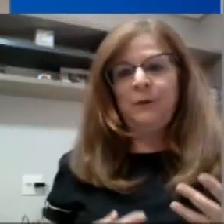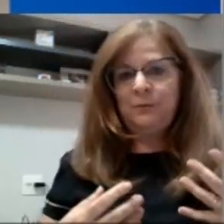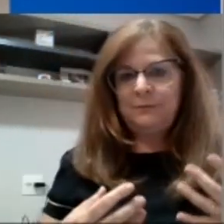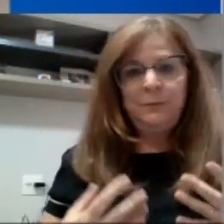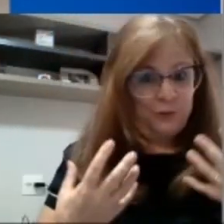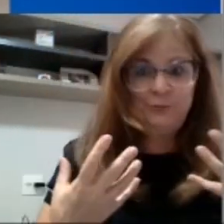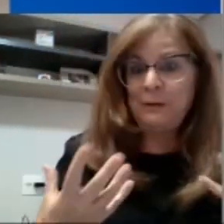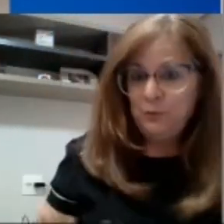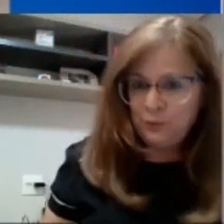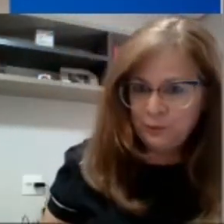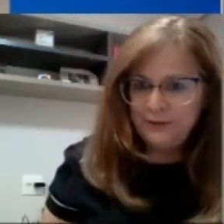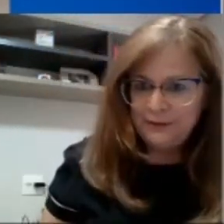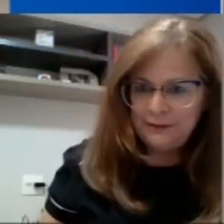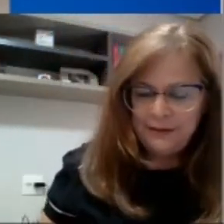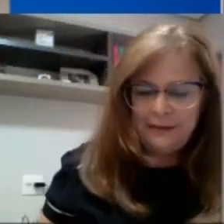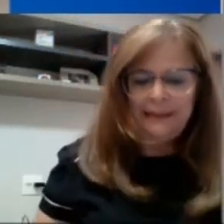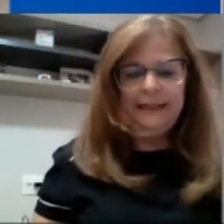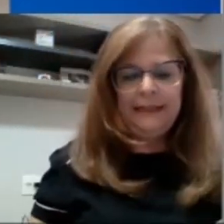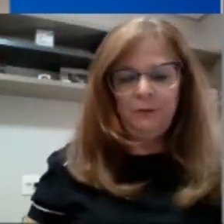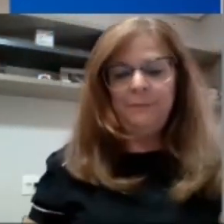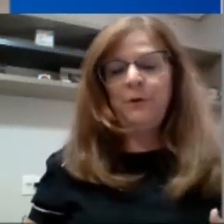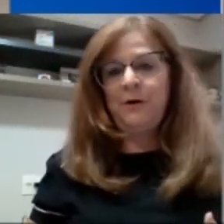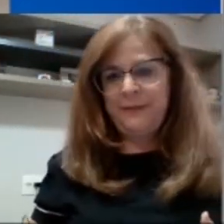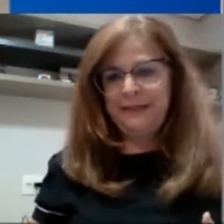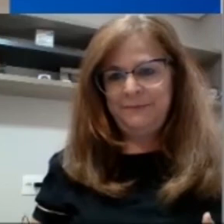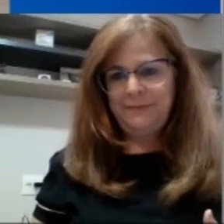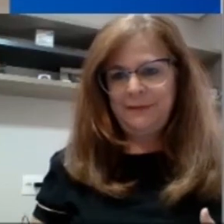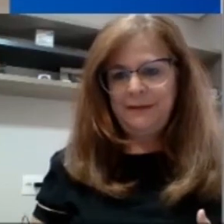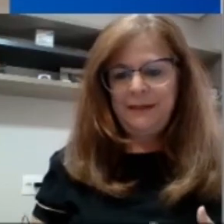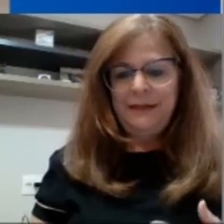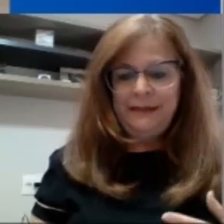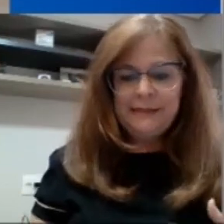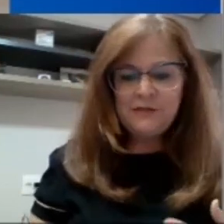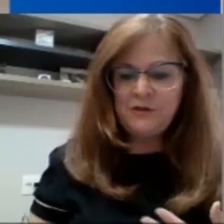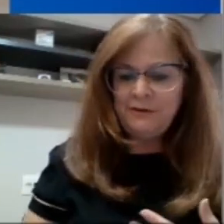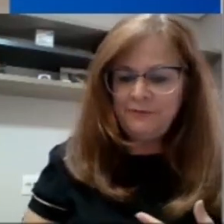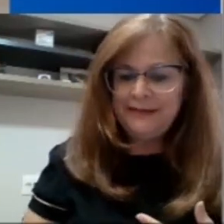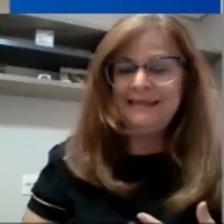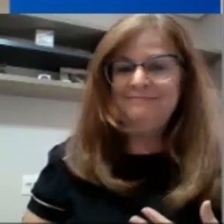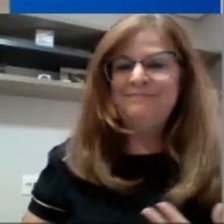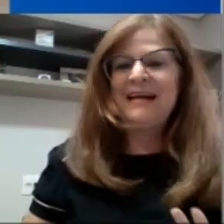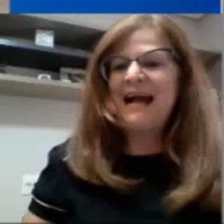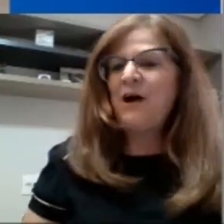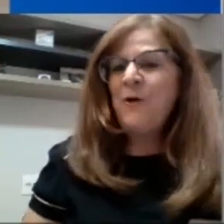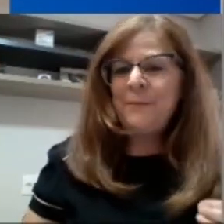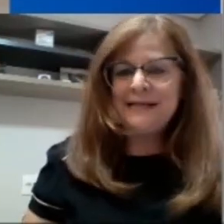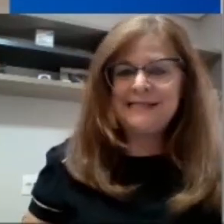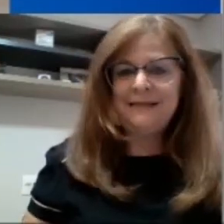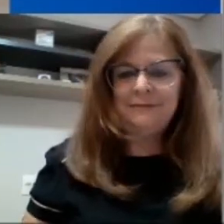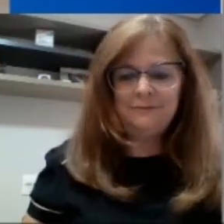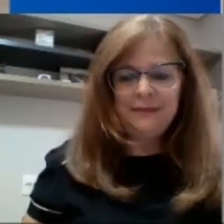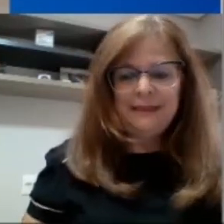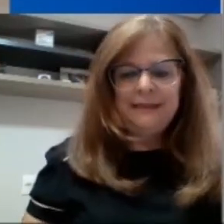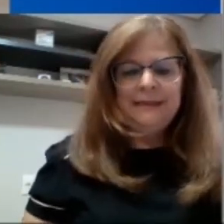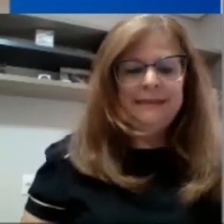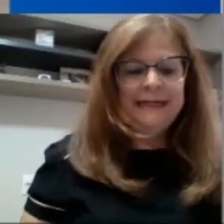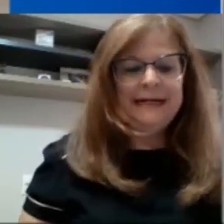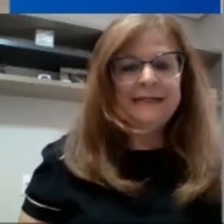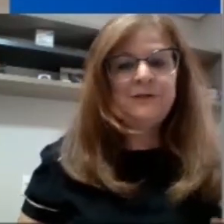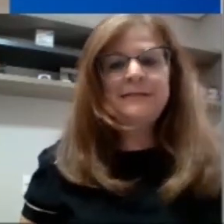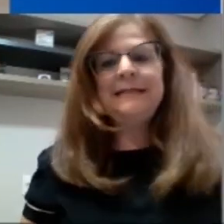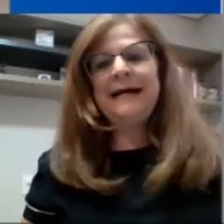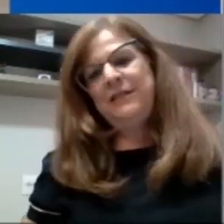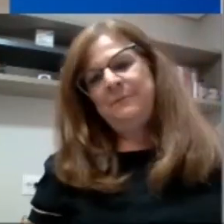grupo, possui uma cultura e língua própria, que sofre a opressão